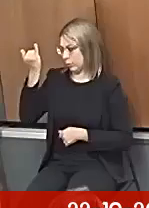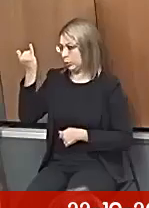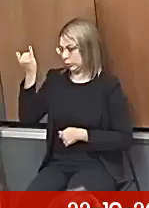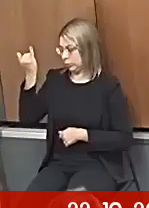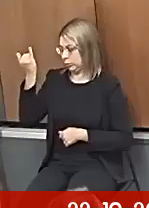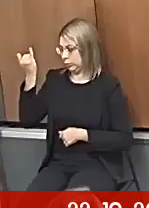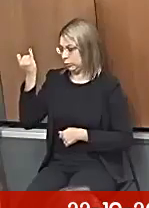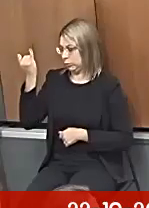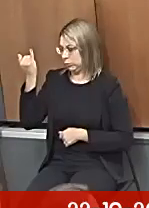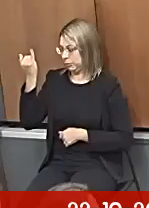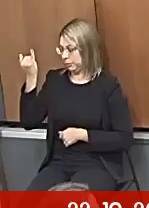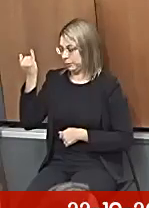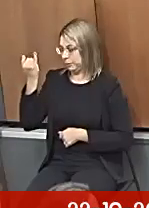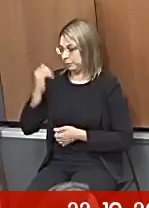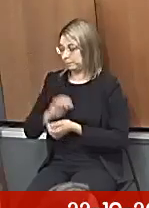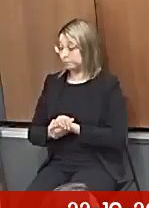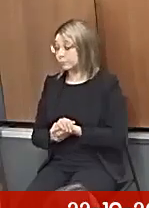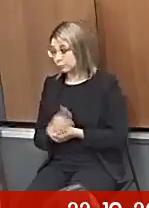trata de educação.